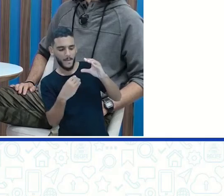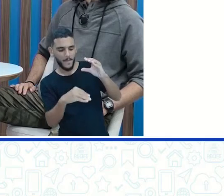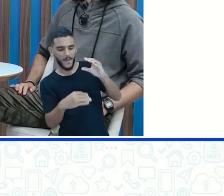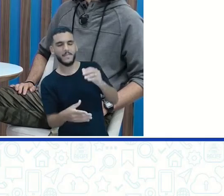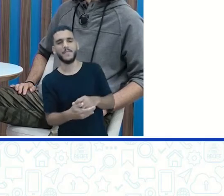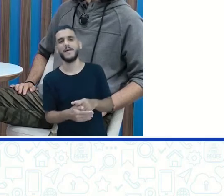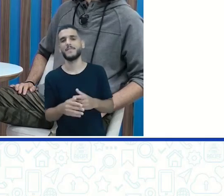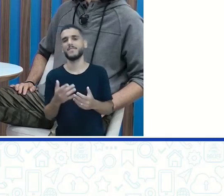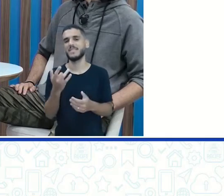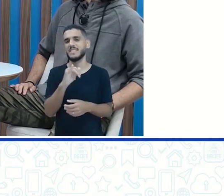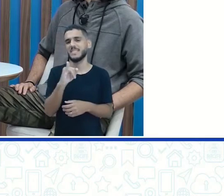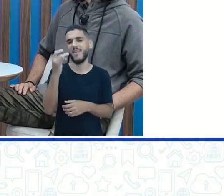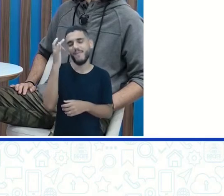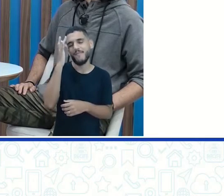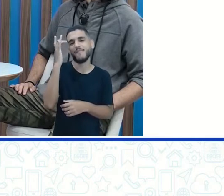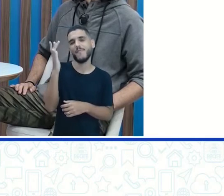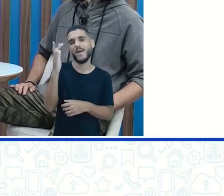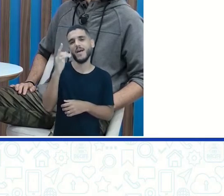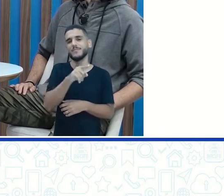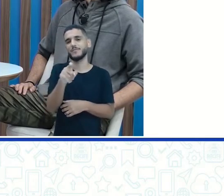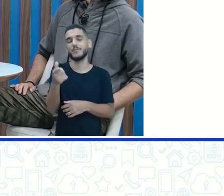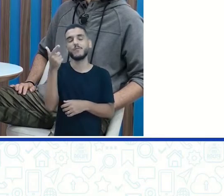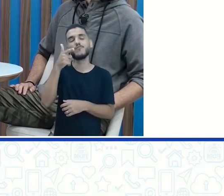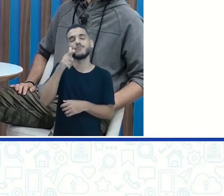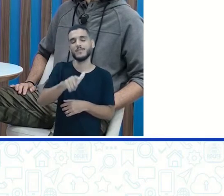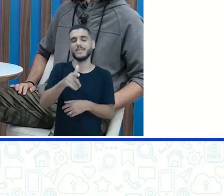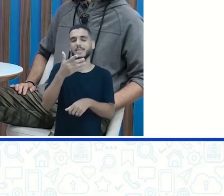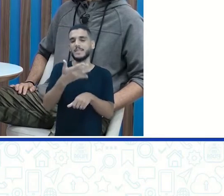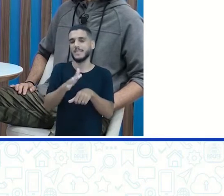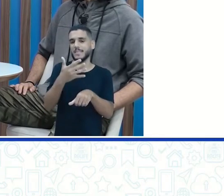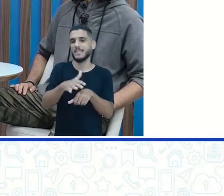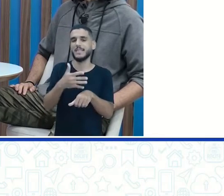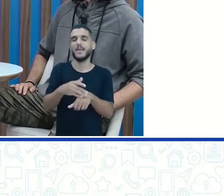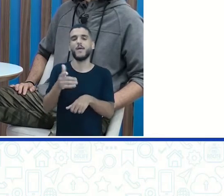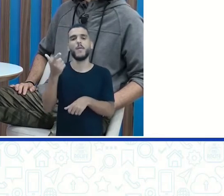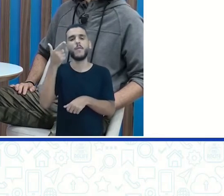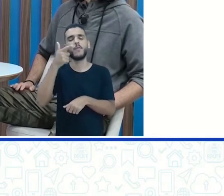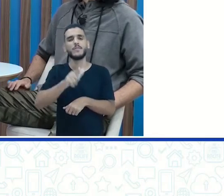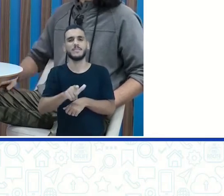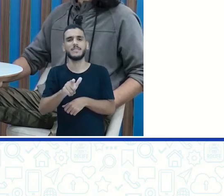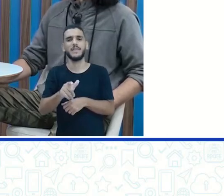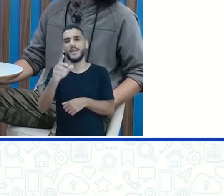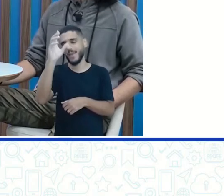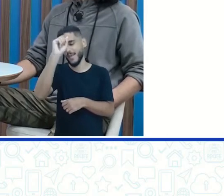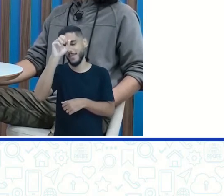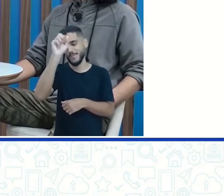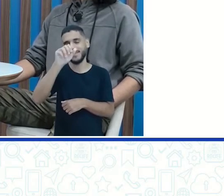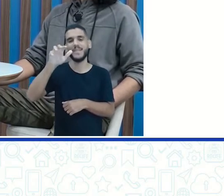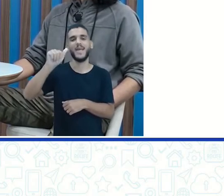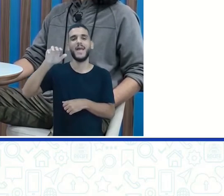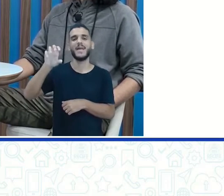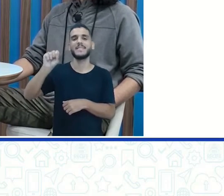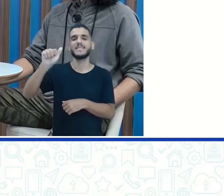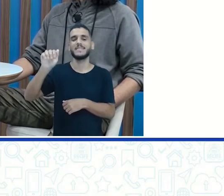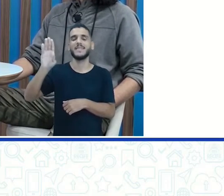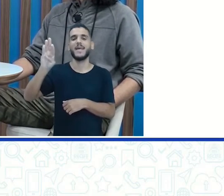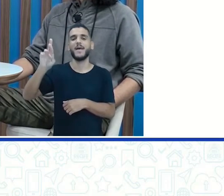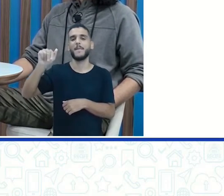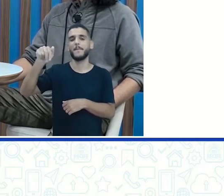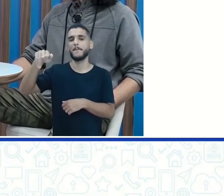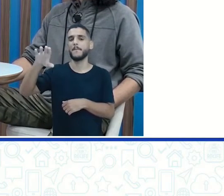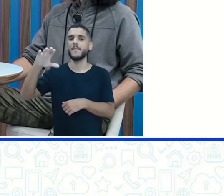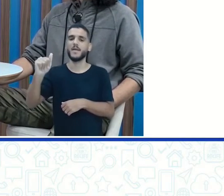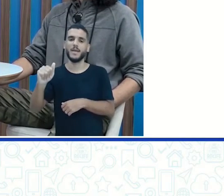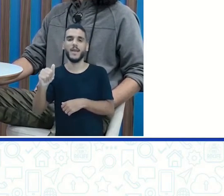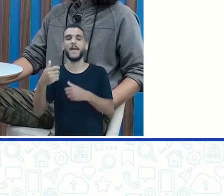vocês já treinaram, se já pegaram, né? Se vocês conseguiram pegar a asa branca direitinho. Eu quero